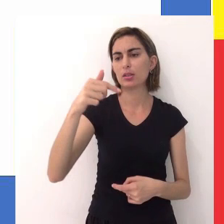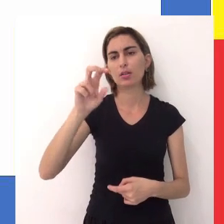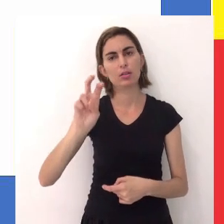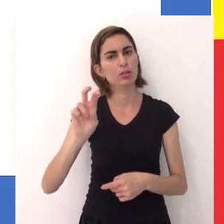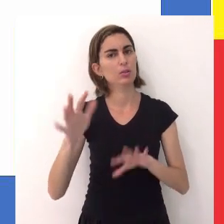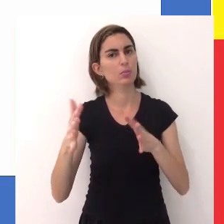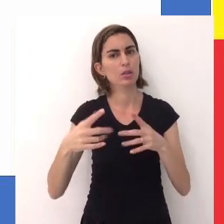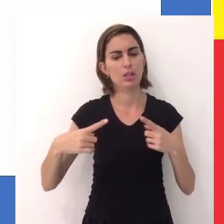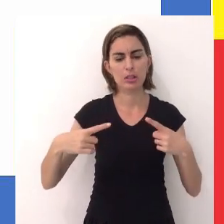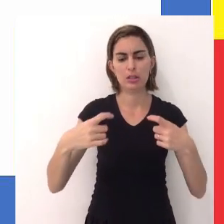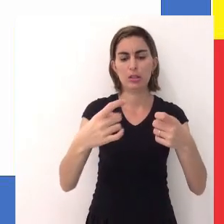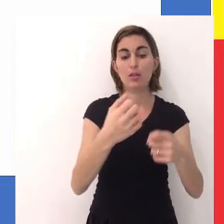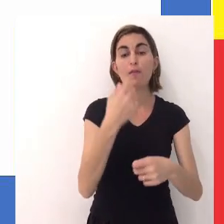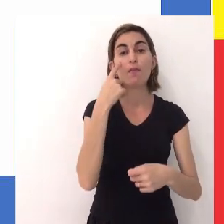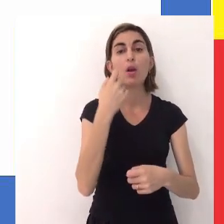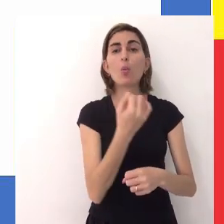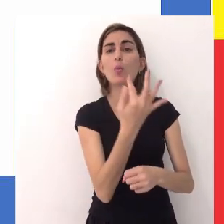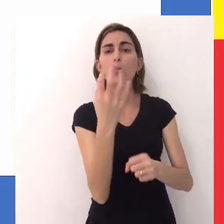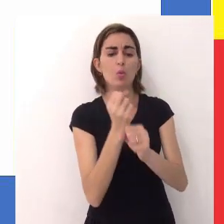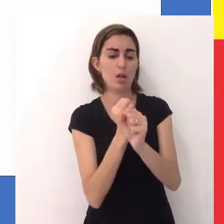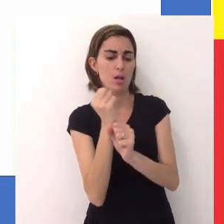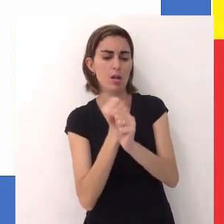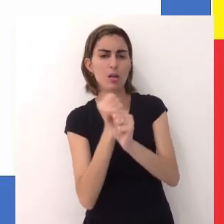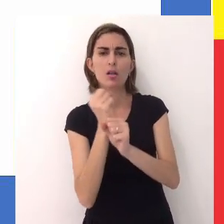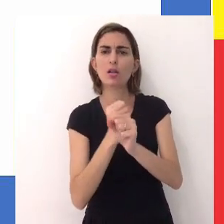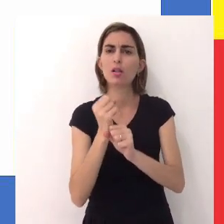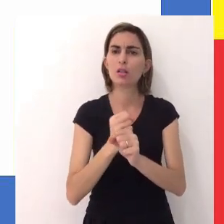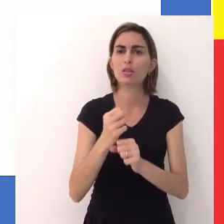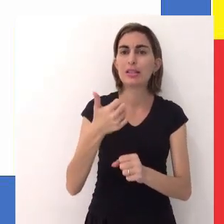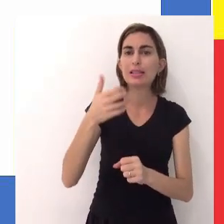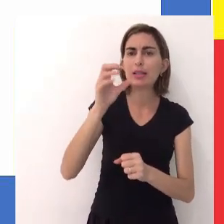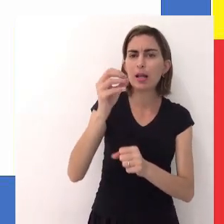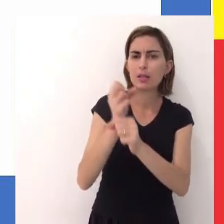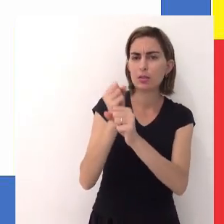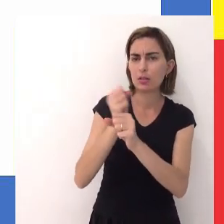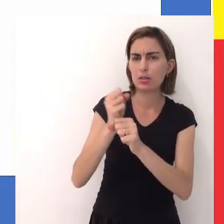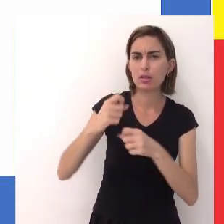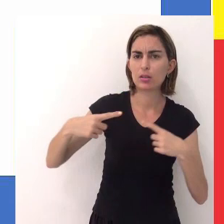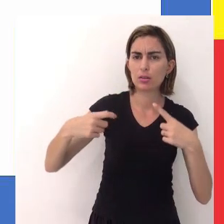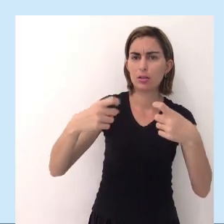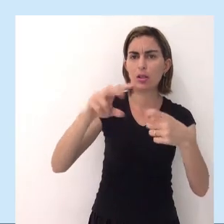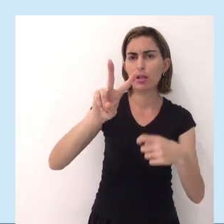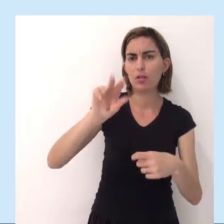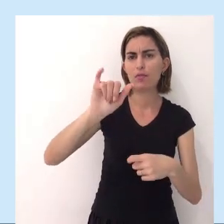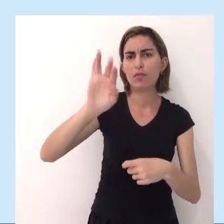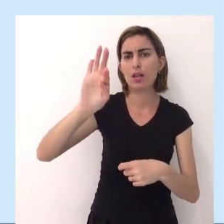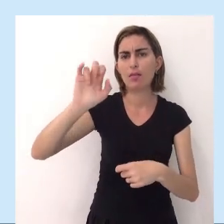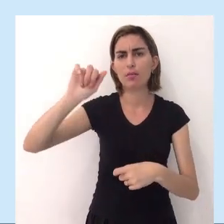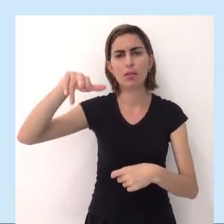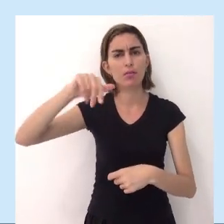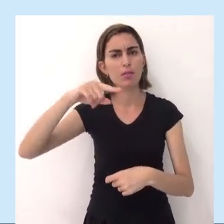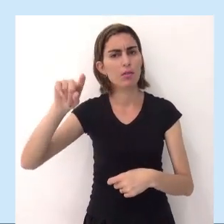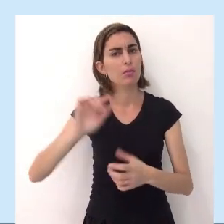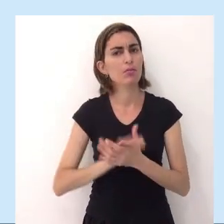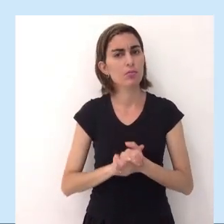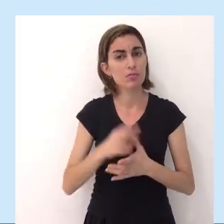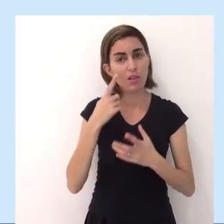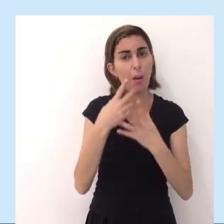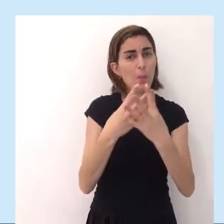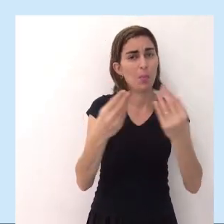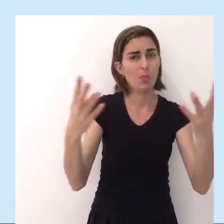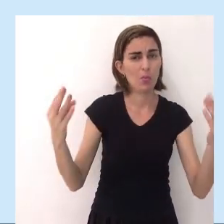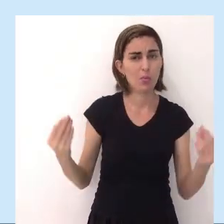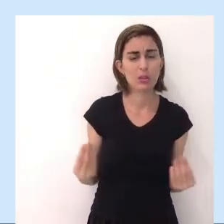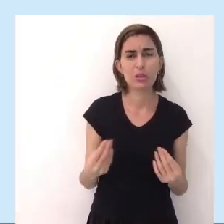do Vietnã. Olha a quantidade de anos que durou a Guerra do Vietnã, gente, 10 anos, tá? 10 anos dura a Guerra do Vietnã,